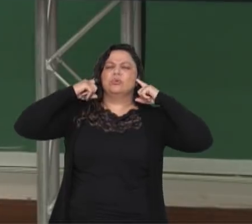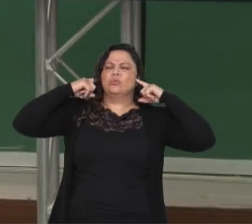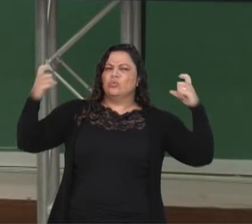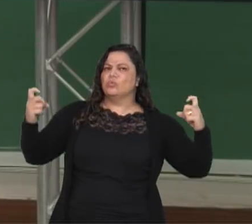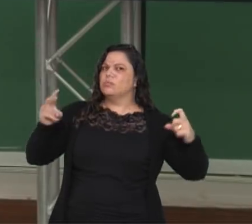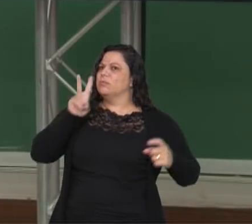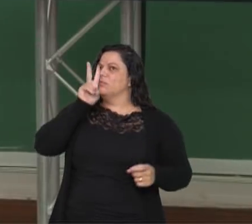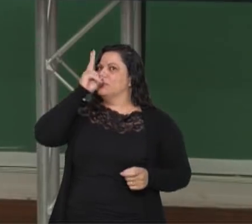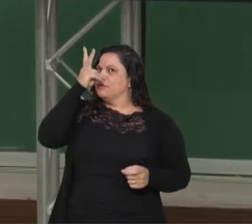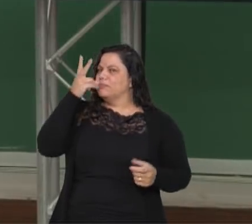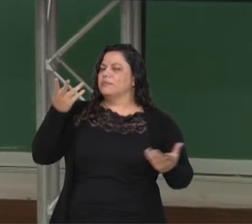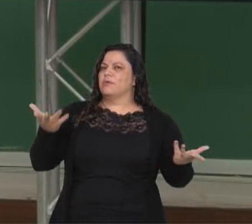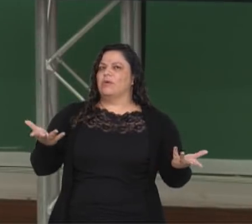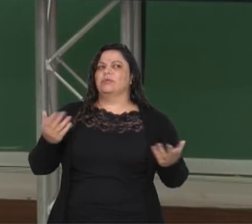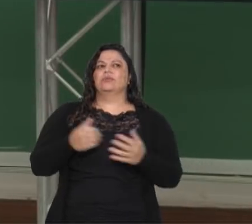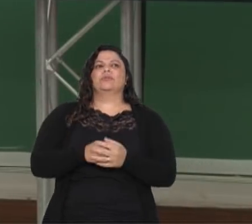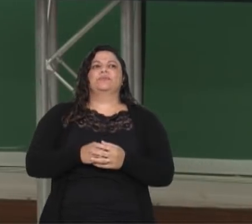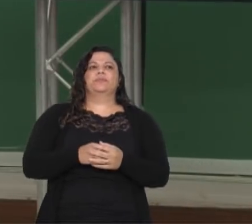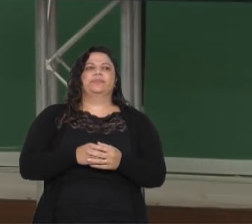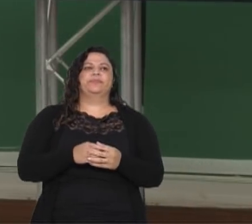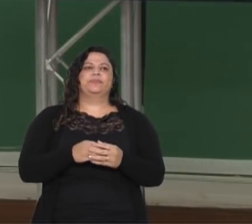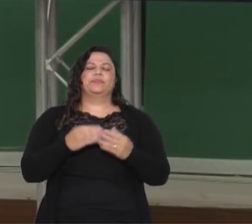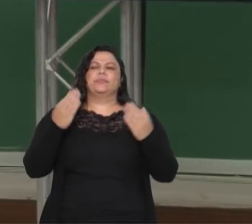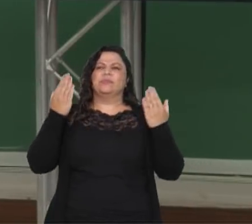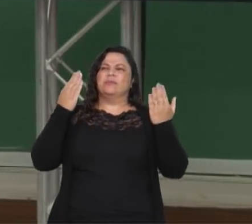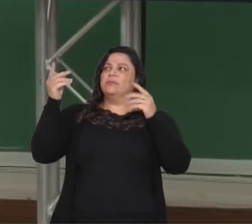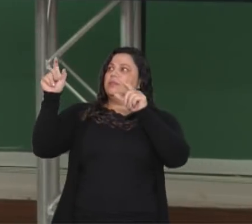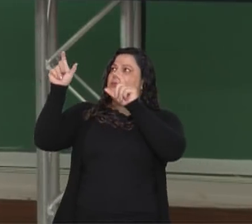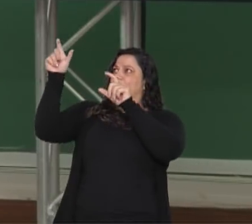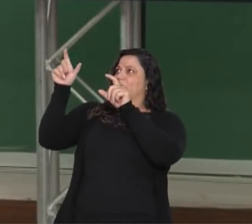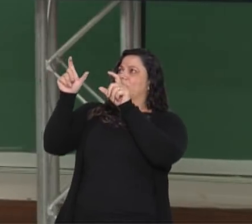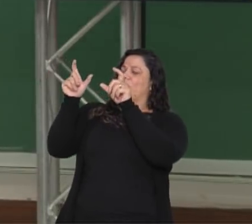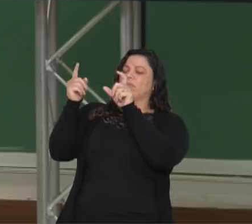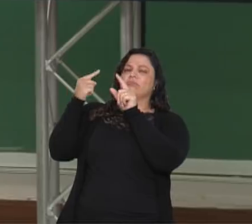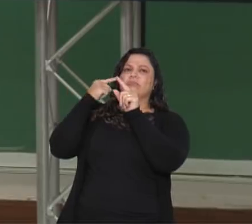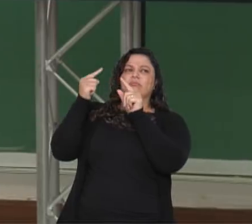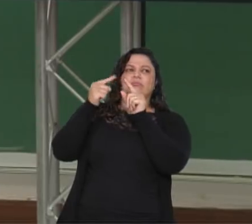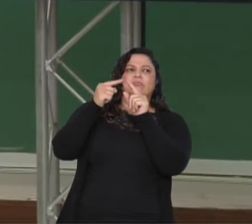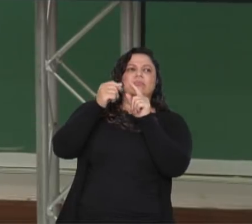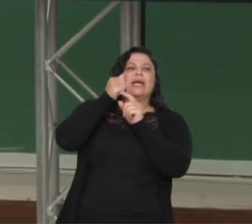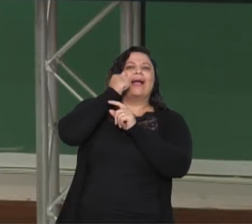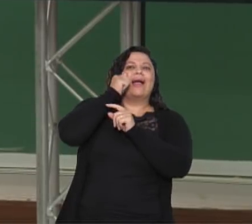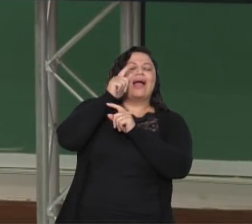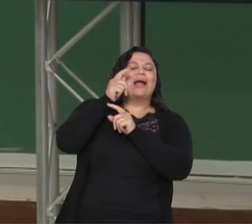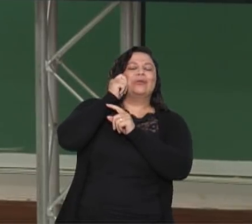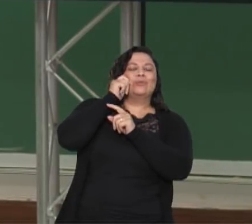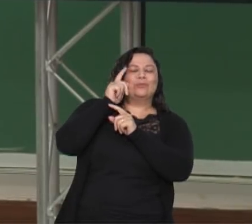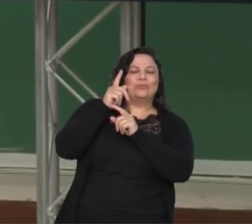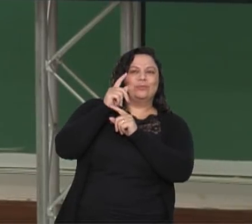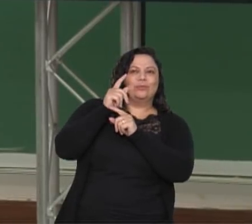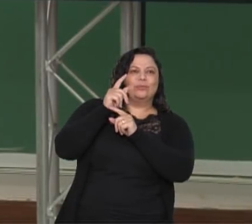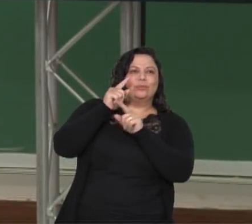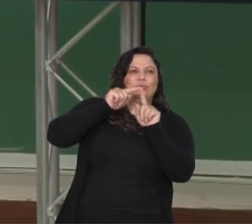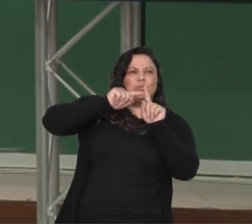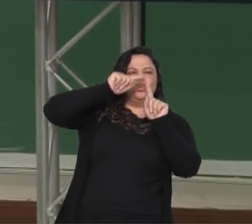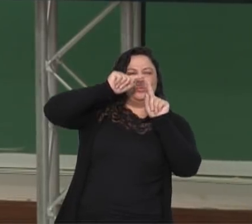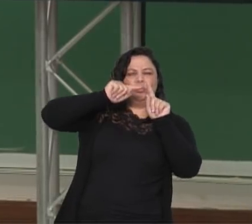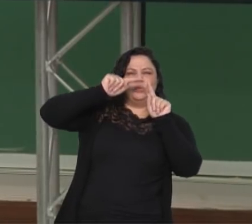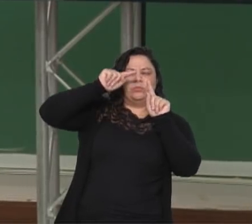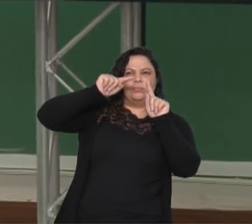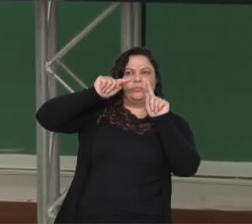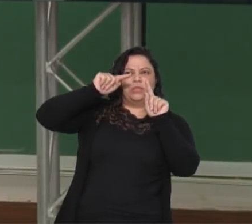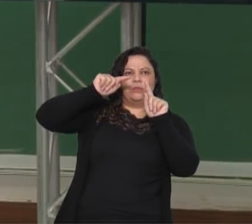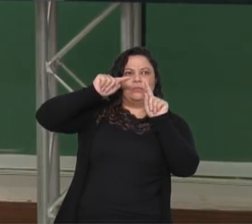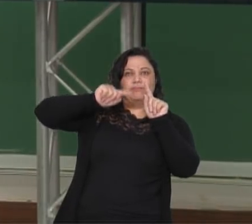forte. Em comparação com a azul, nesse mesmo trecho aqui próximo, ela possui uma amplitude menor, o